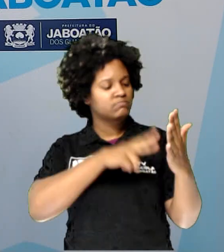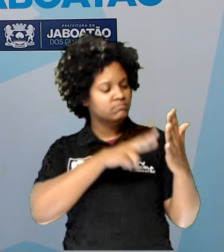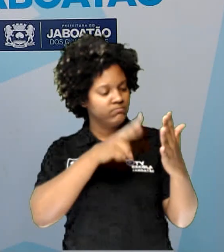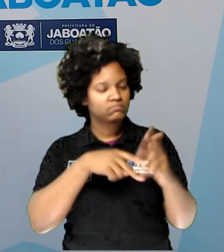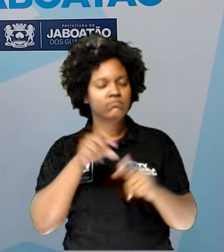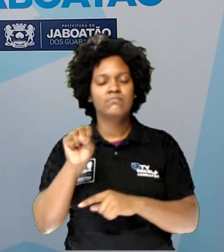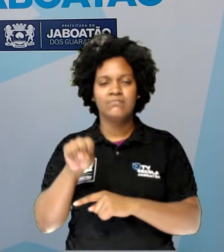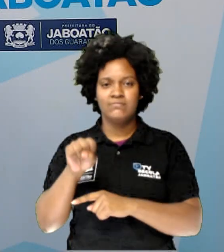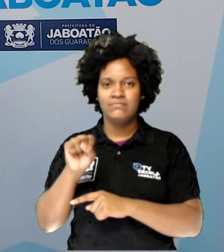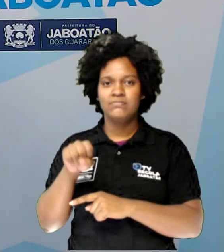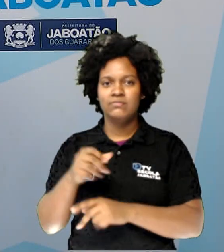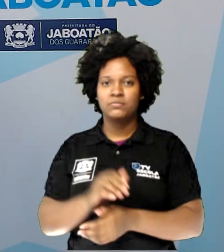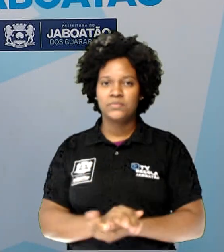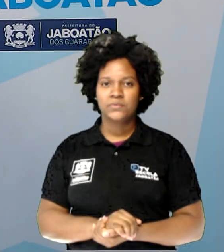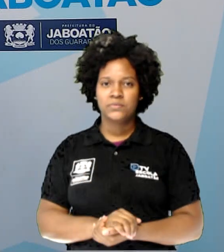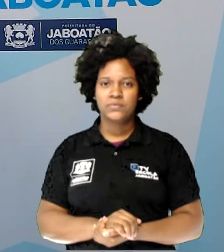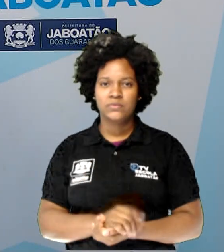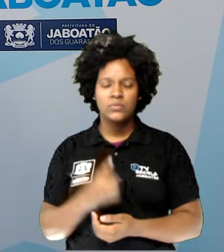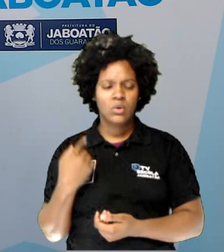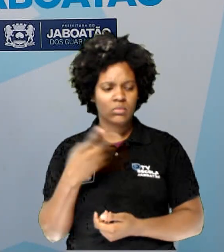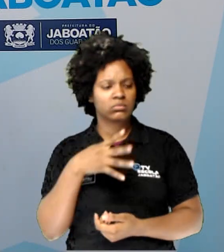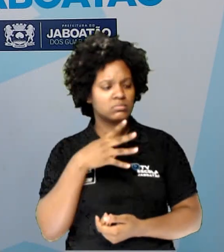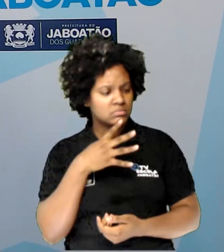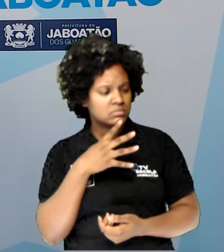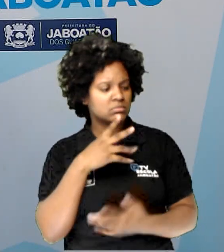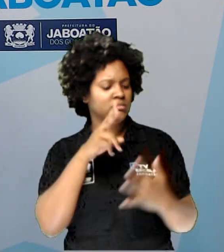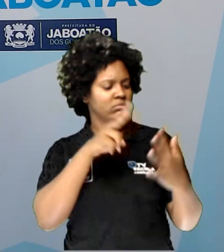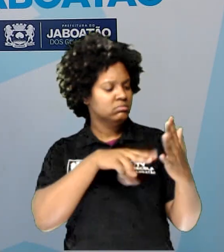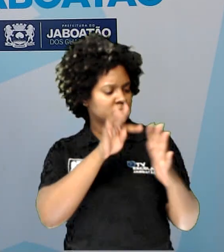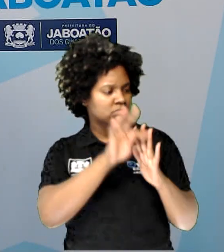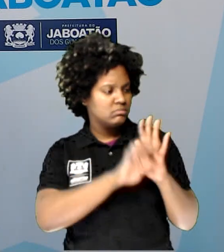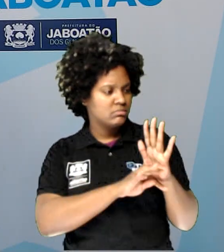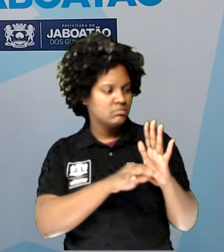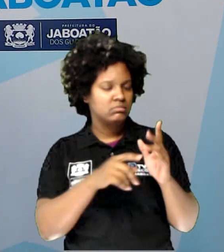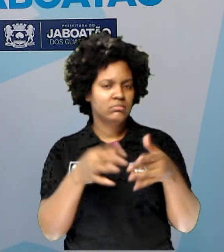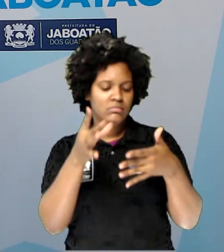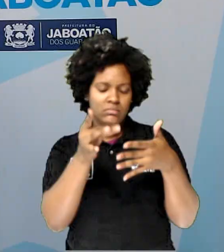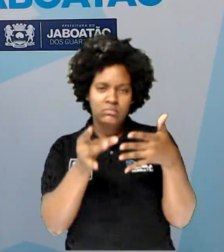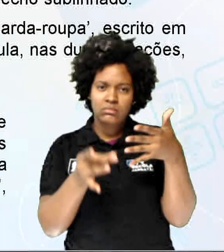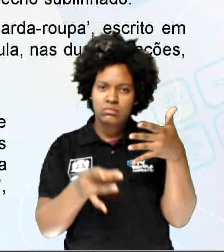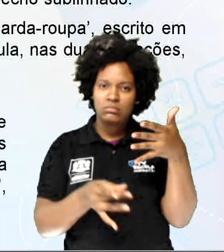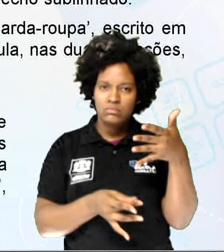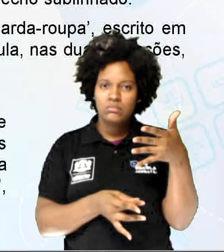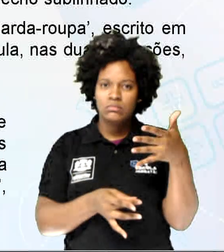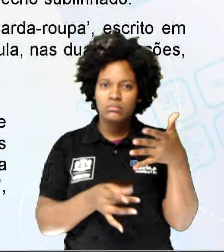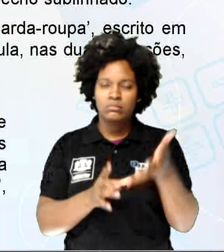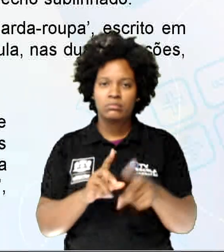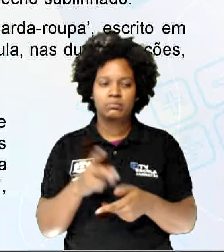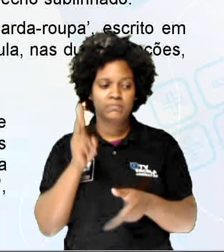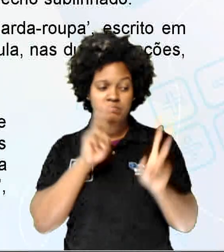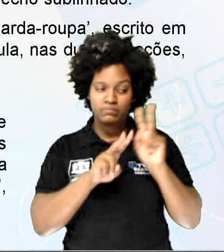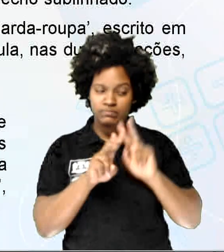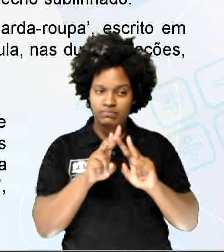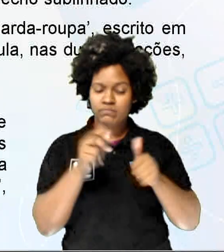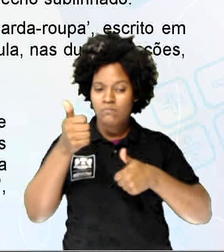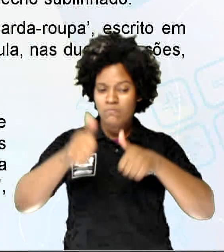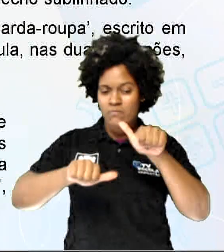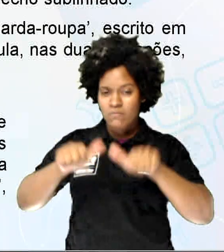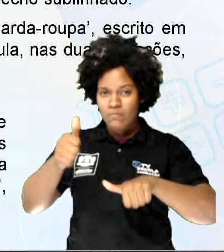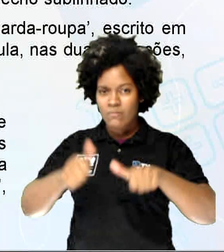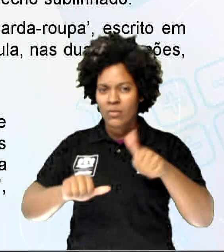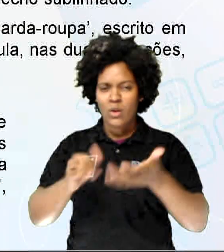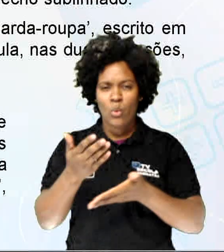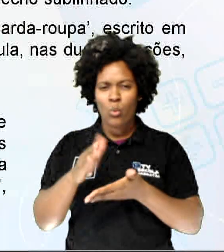certo? Bom, já conhecemos o texto, vamos agora para os itens. Olha só, analise